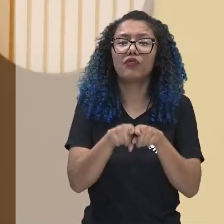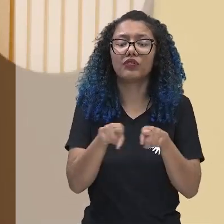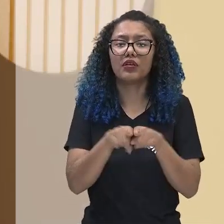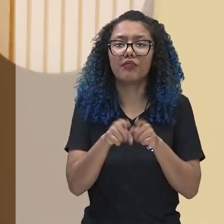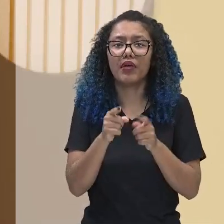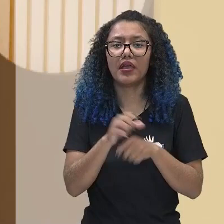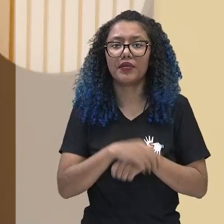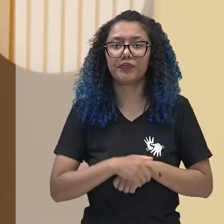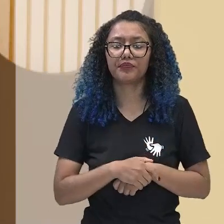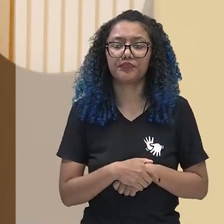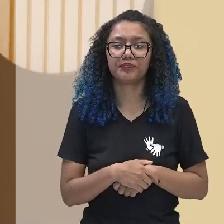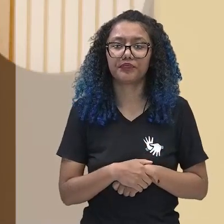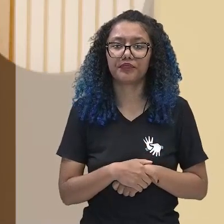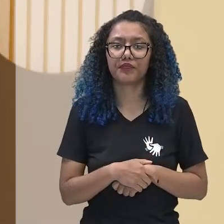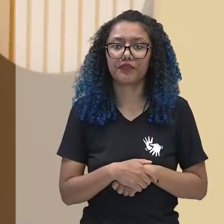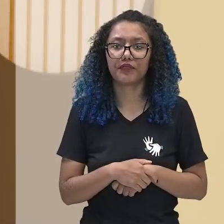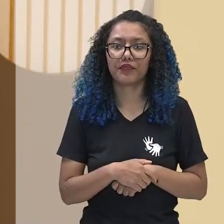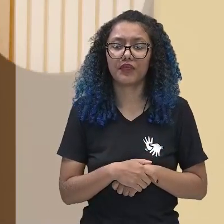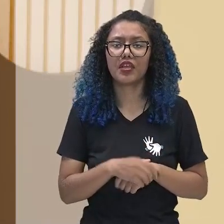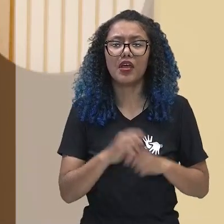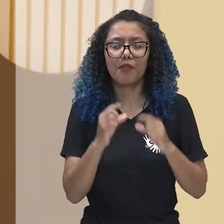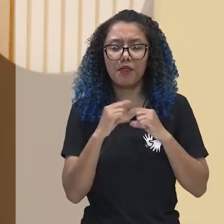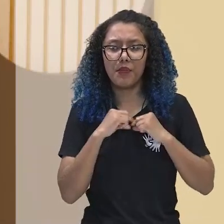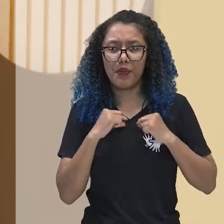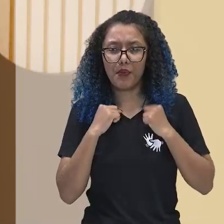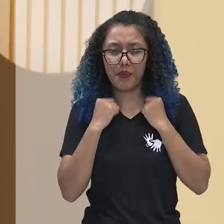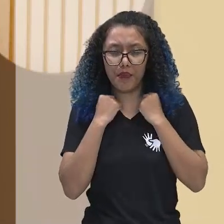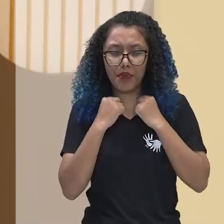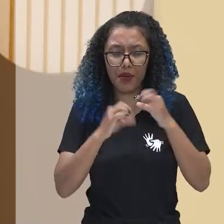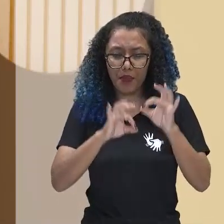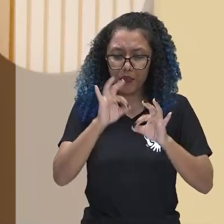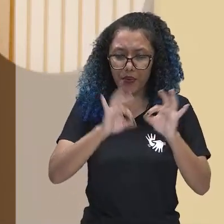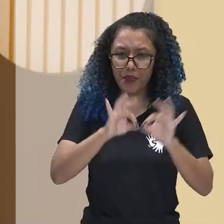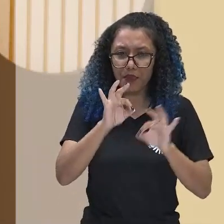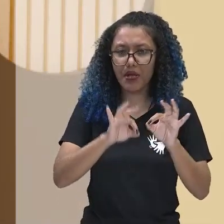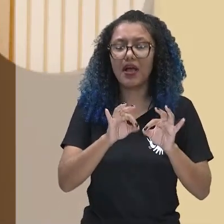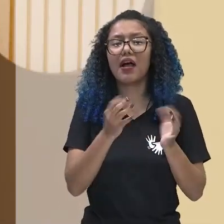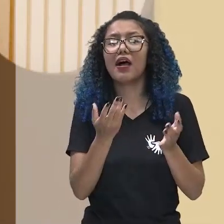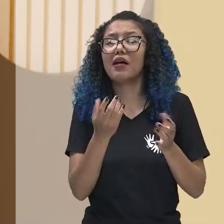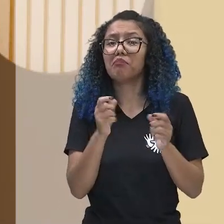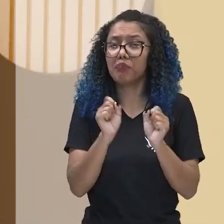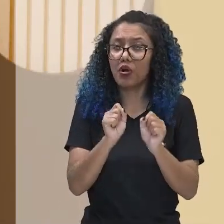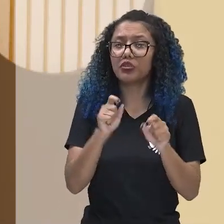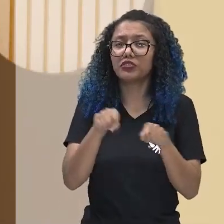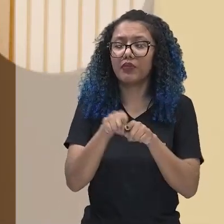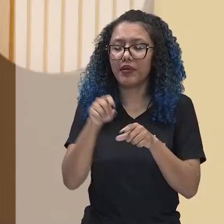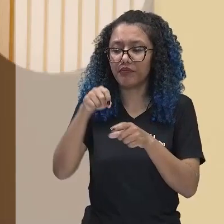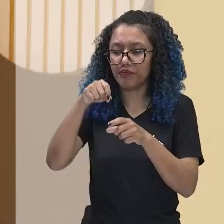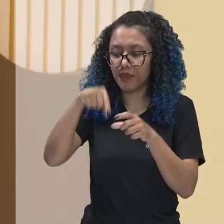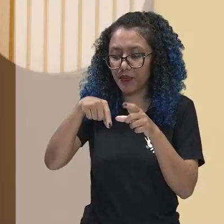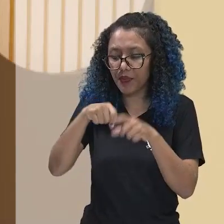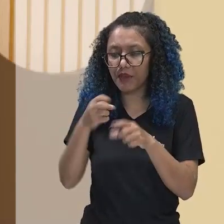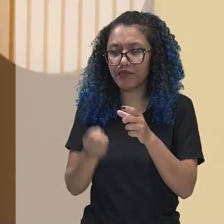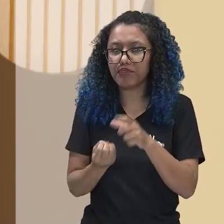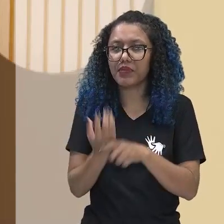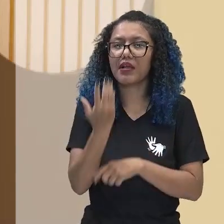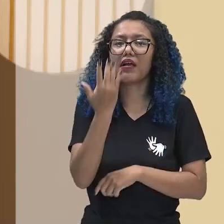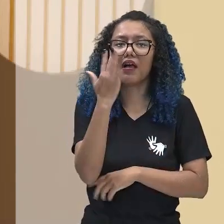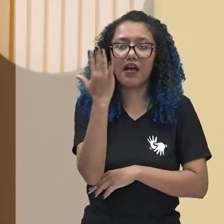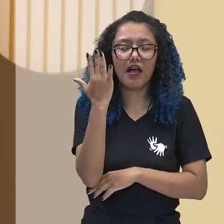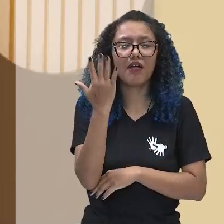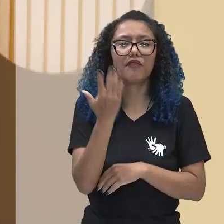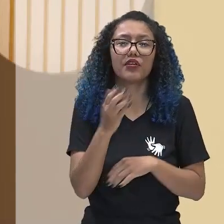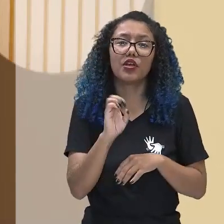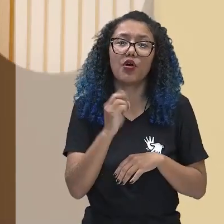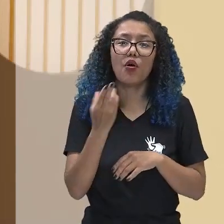da floresta, né? A cada colar que você monta, você planta uma árvore. É uma iniciativa bacana, né? Ou a cada colar que você vender,